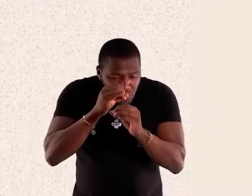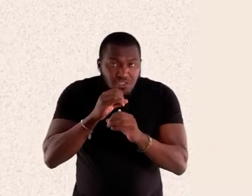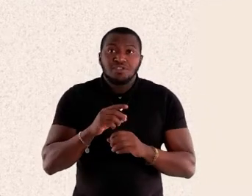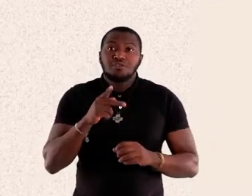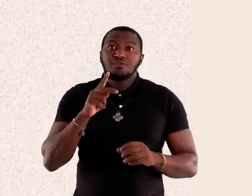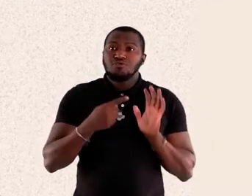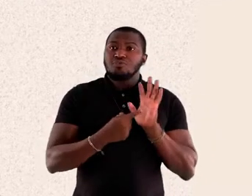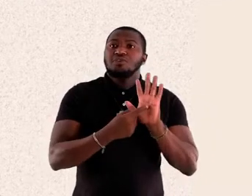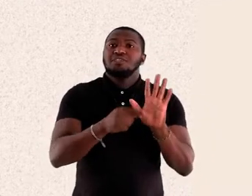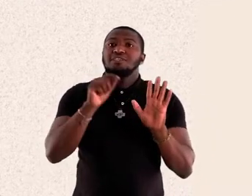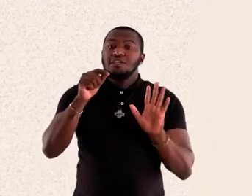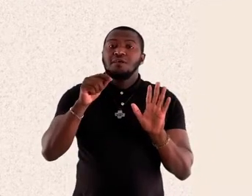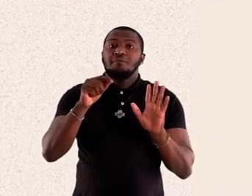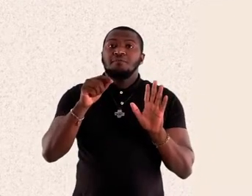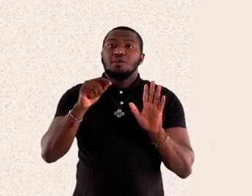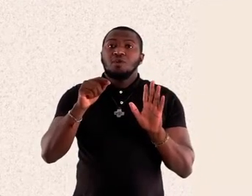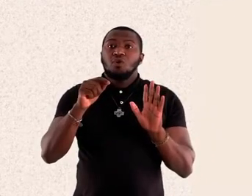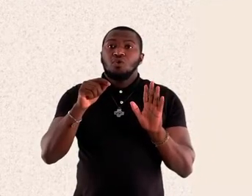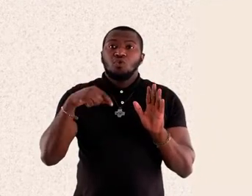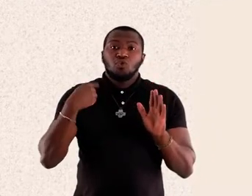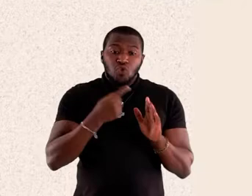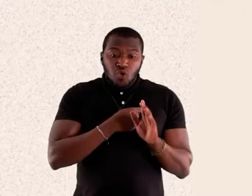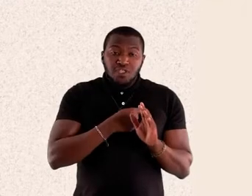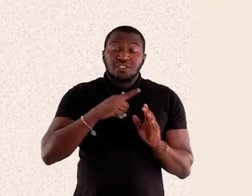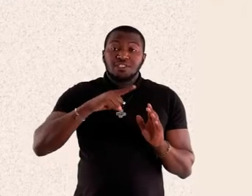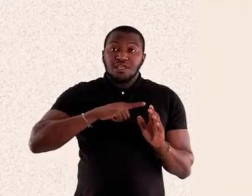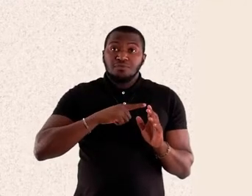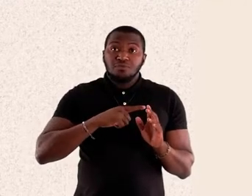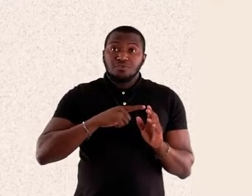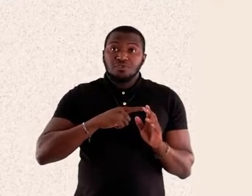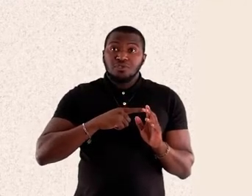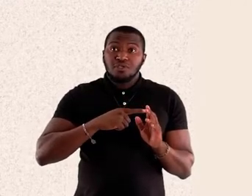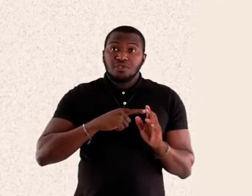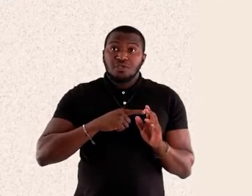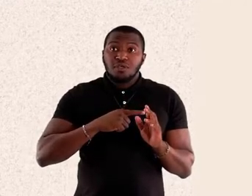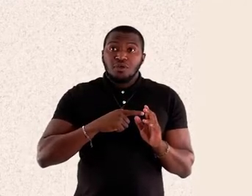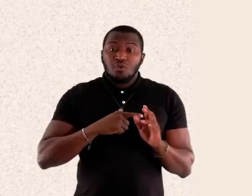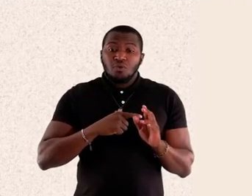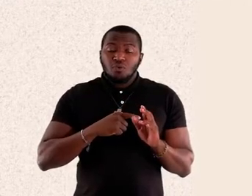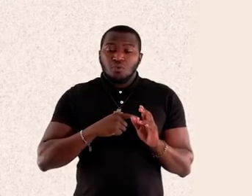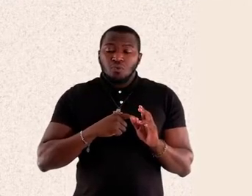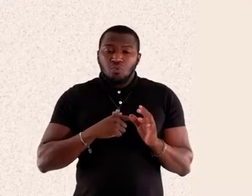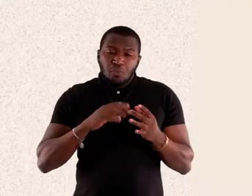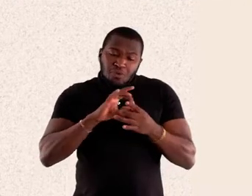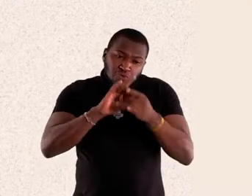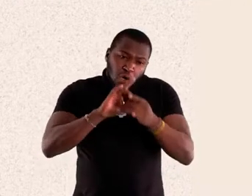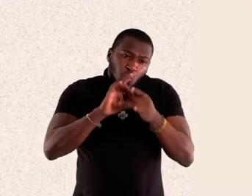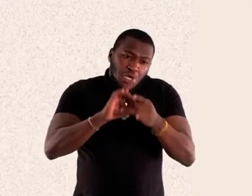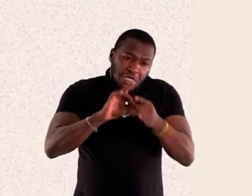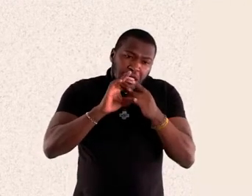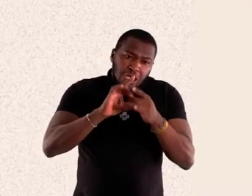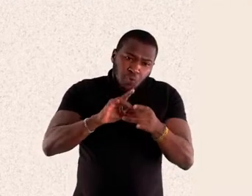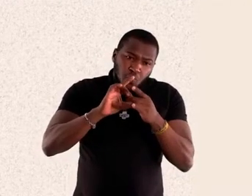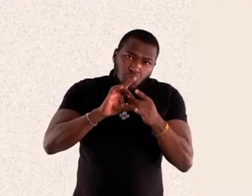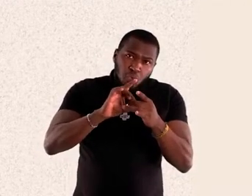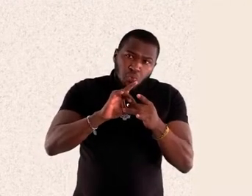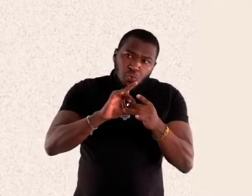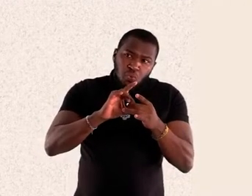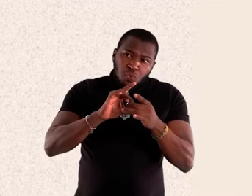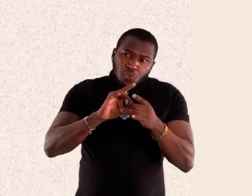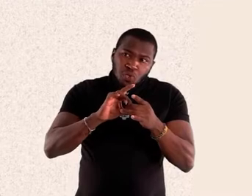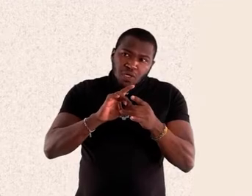é de que o sistema de apego nos mamíferos que é esse eu não posso ser a